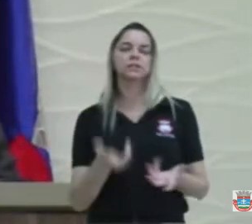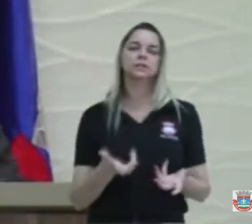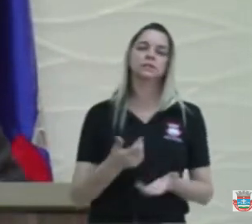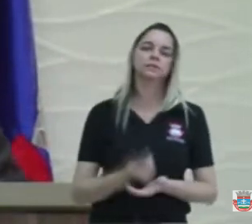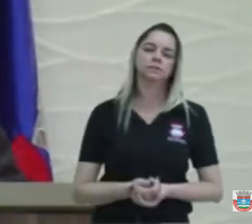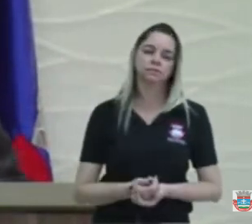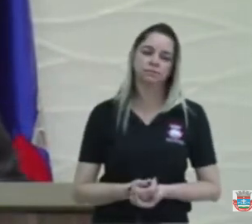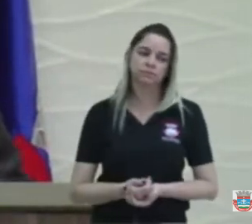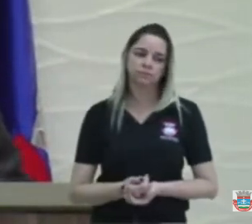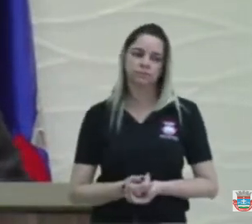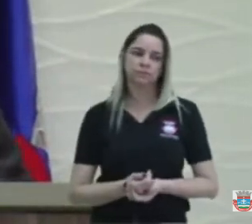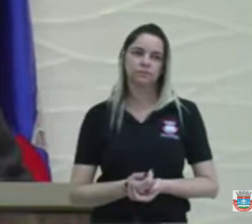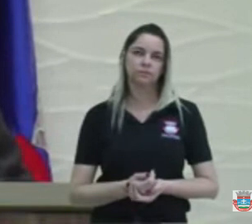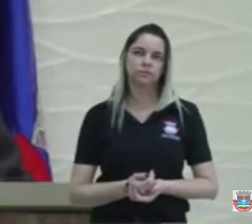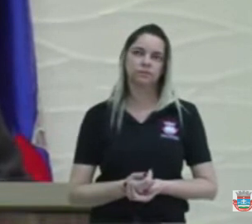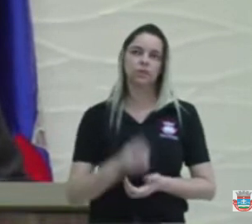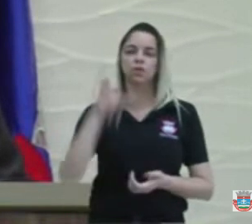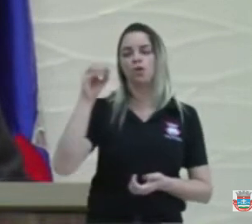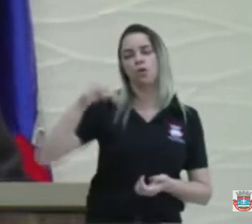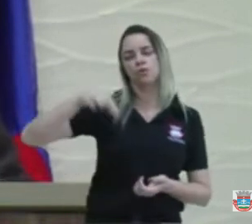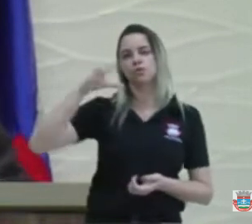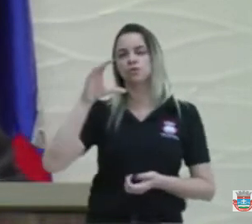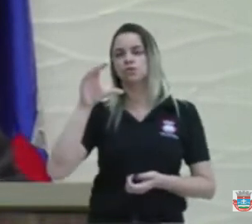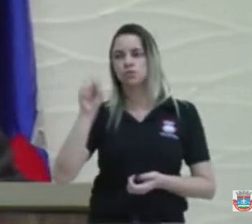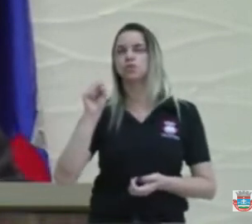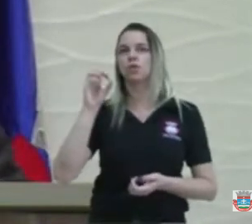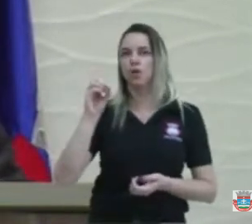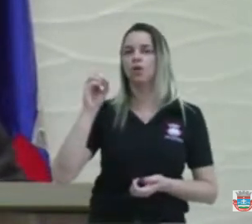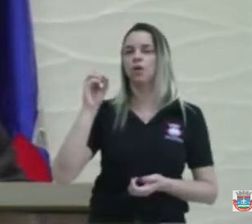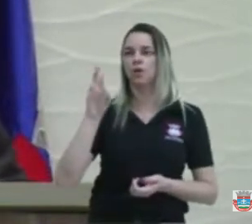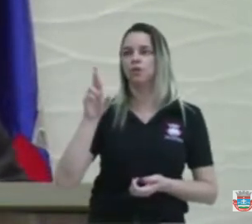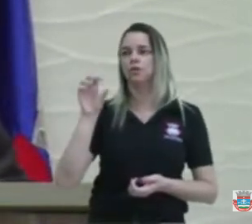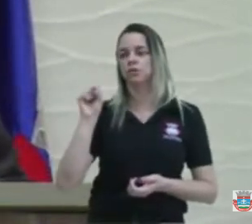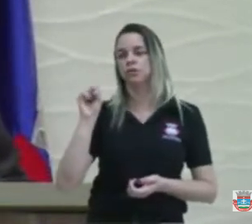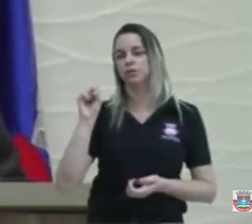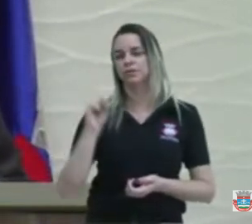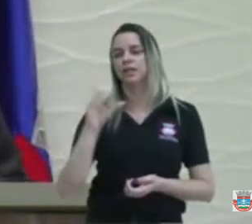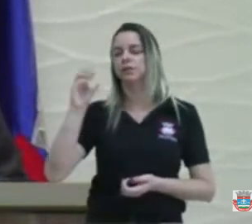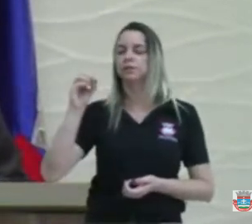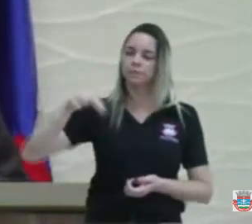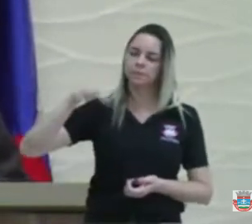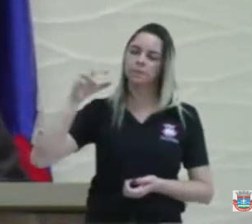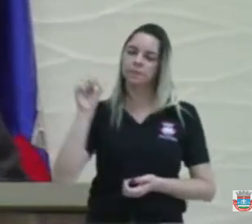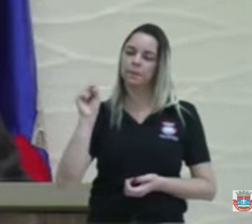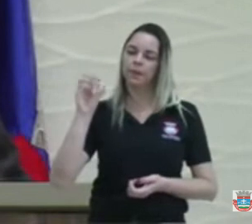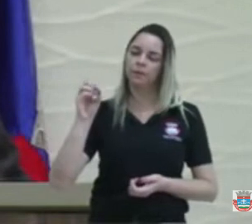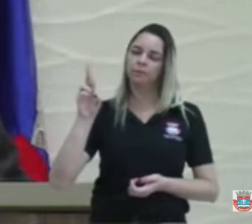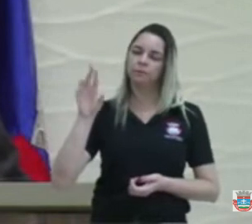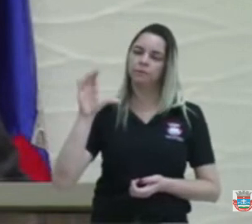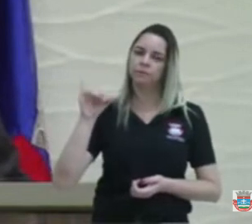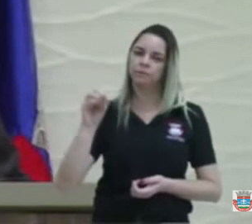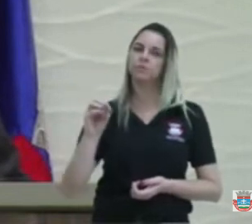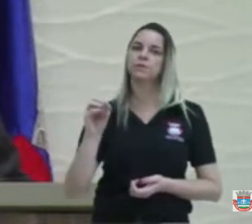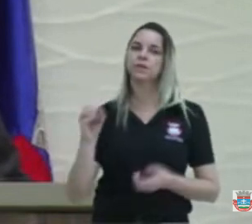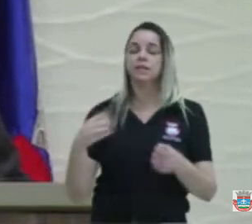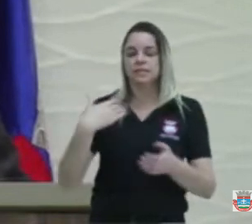do Consórcio Público Intermunicipal, o CONIAP, onde a Secretaria de Saúde e o